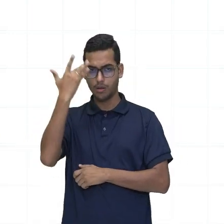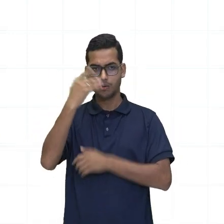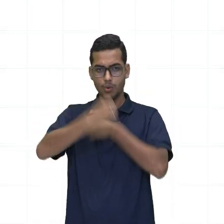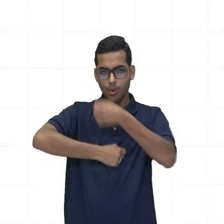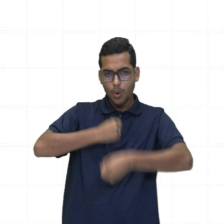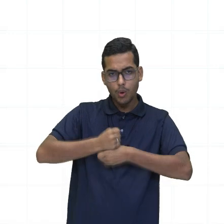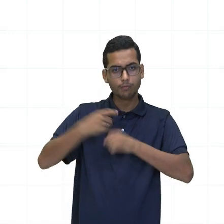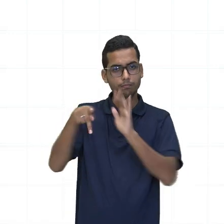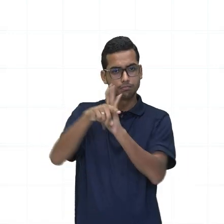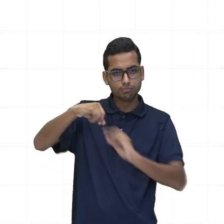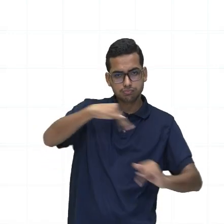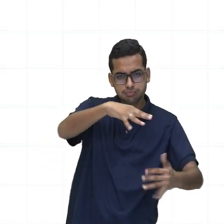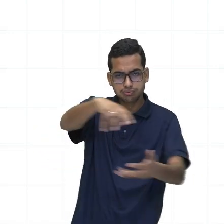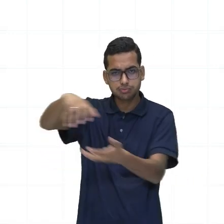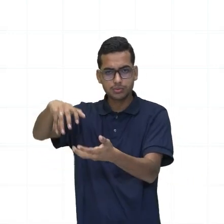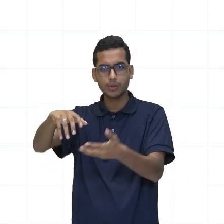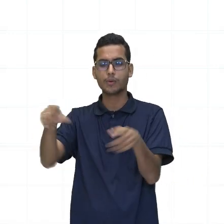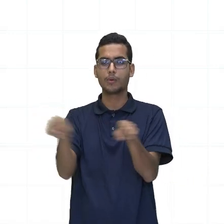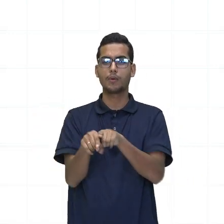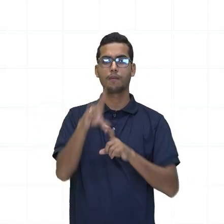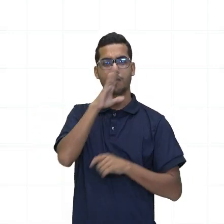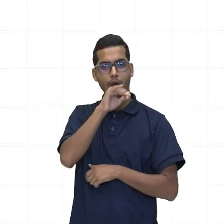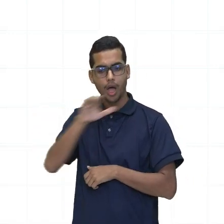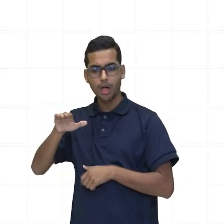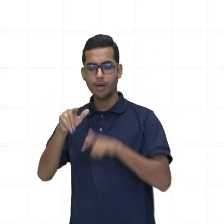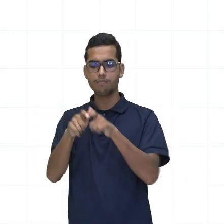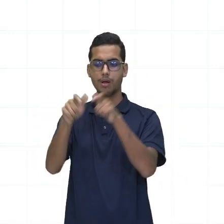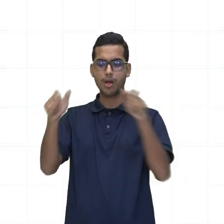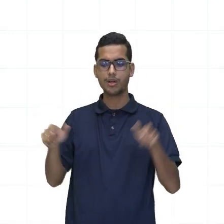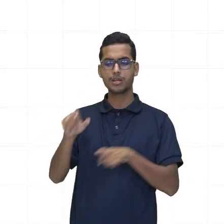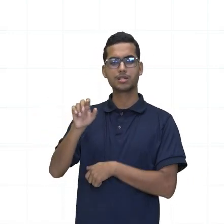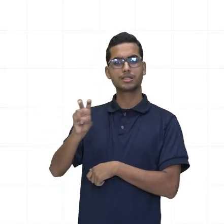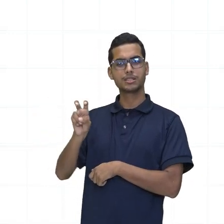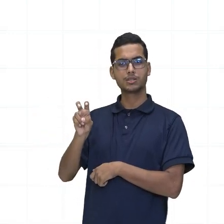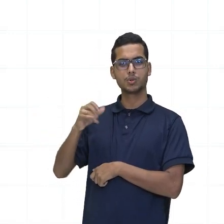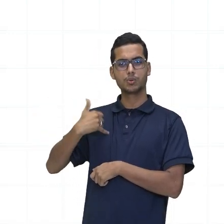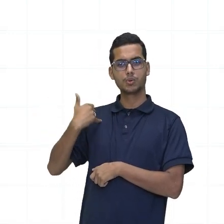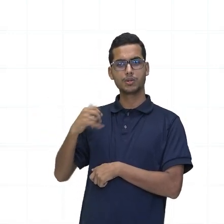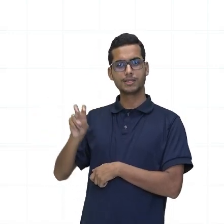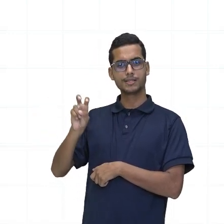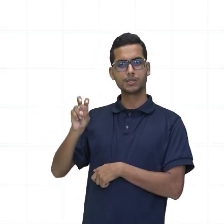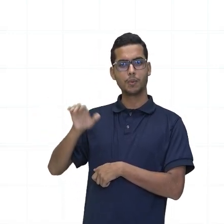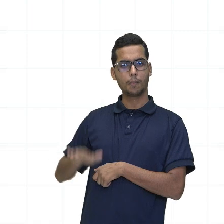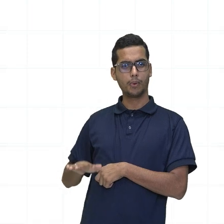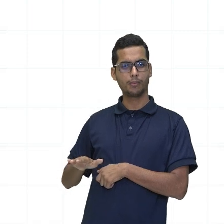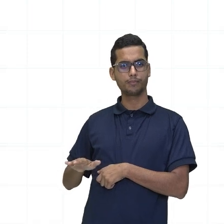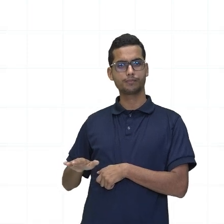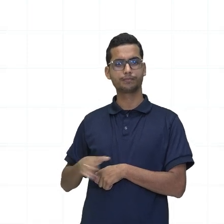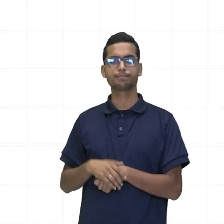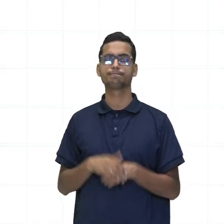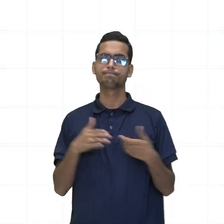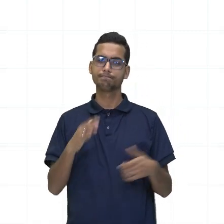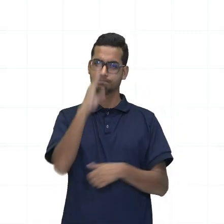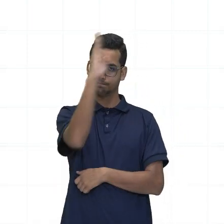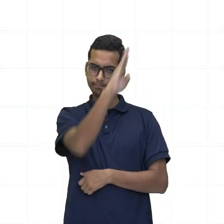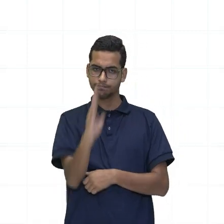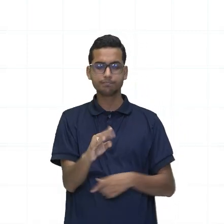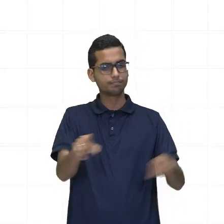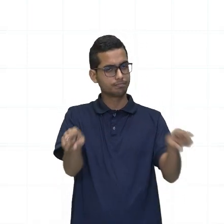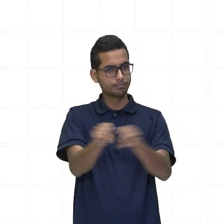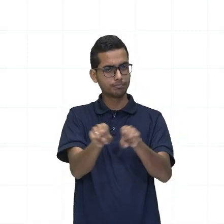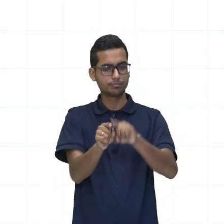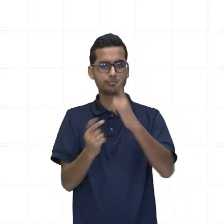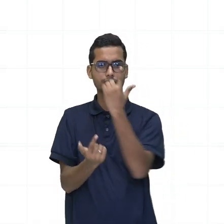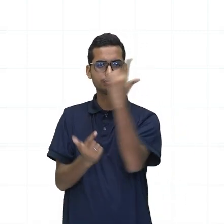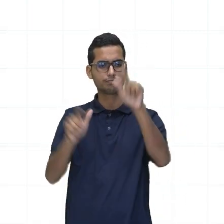em crianças menores de 5 anos. A malária também é uma realidade, né, no nosso país, mas não somente aqui, como em